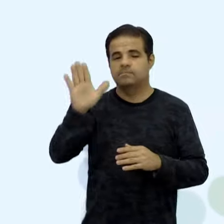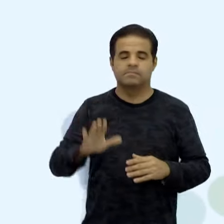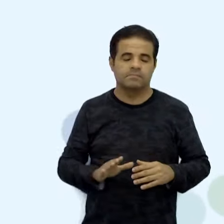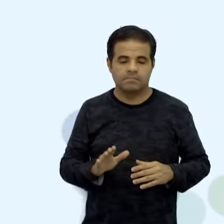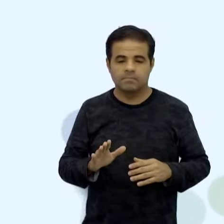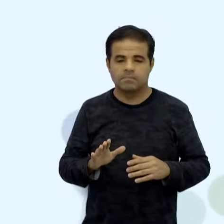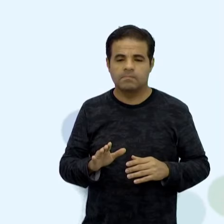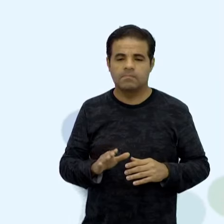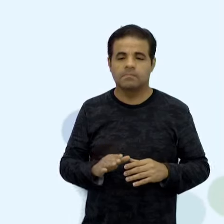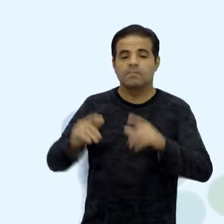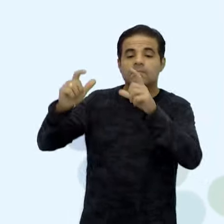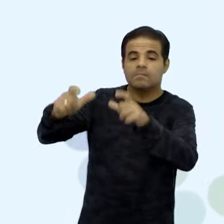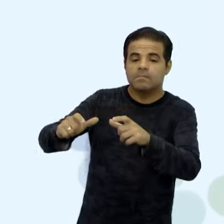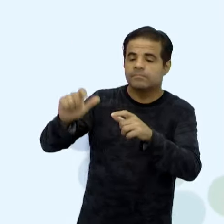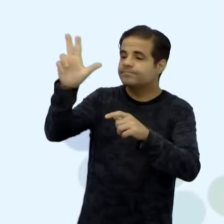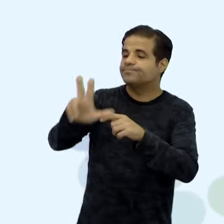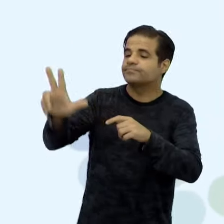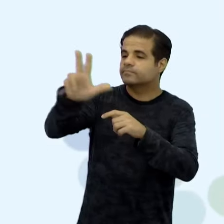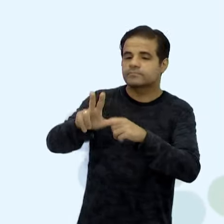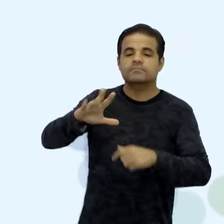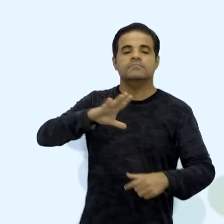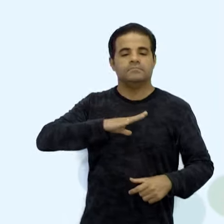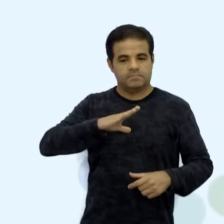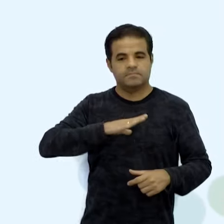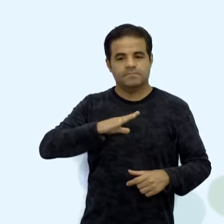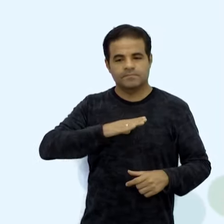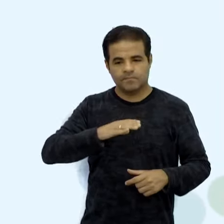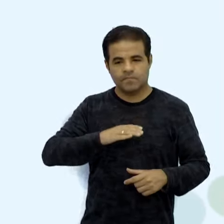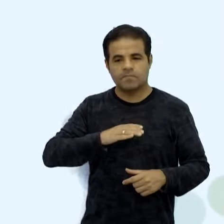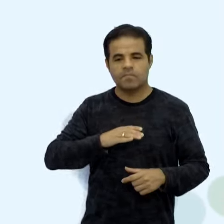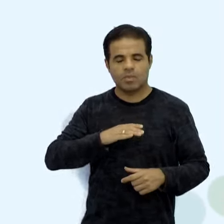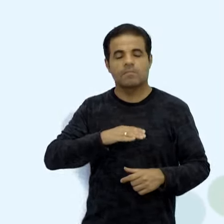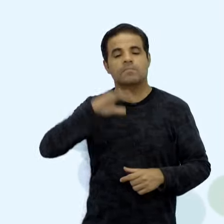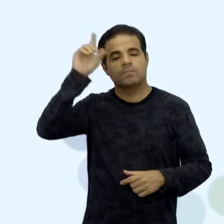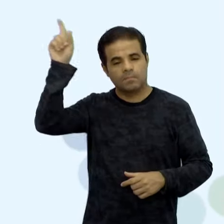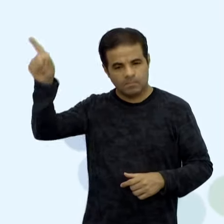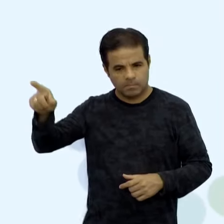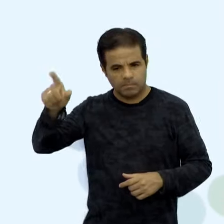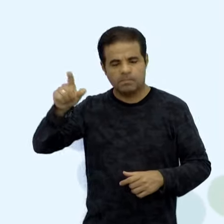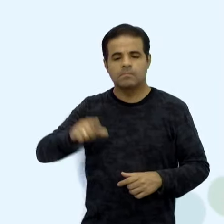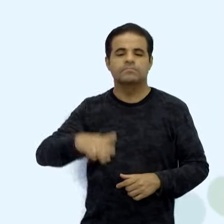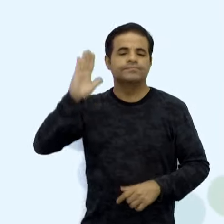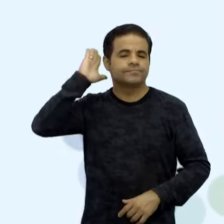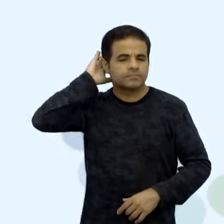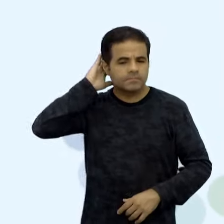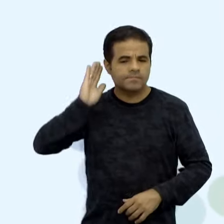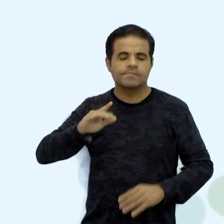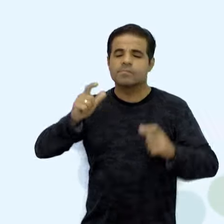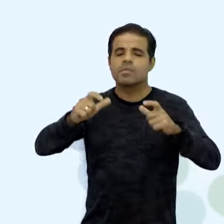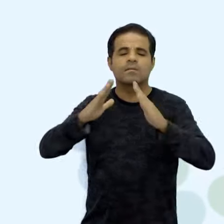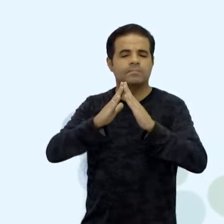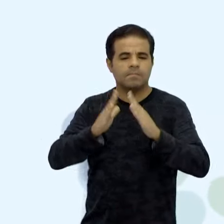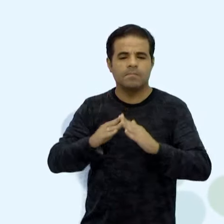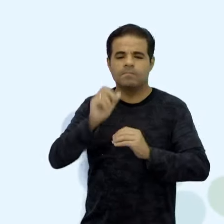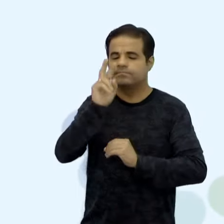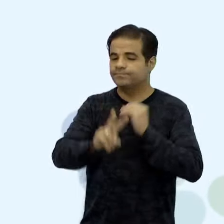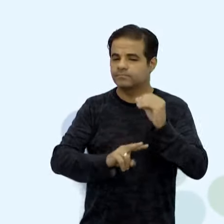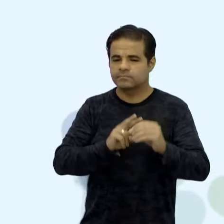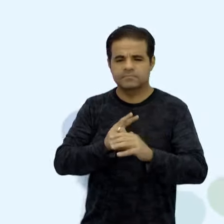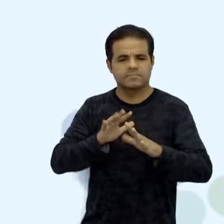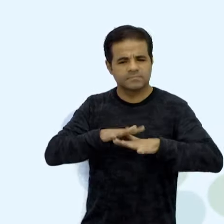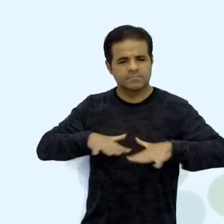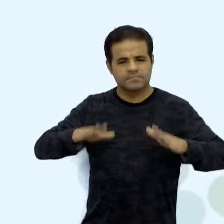Brasil, localizada em Belém, capital do estado do Pará. Palafita é um tipo de habitação sustentada